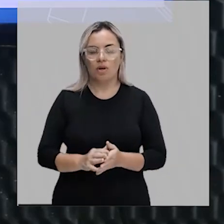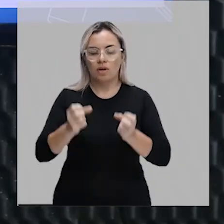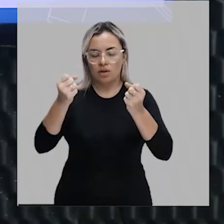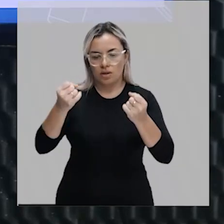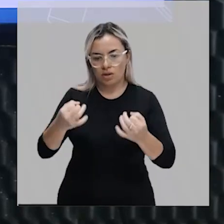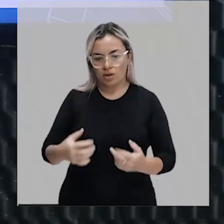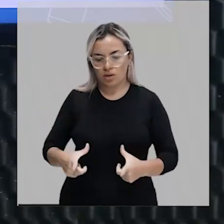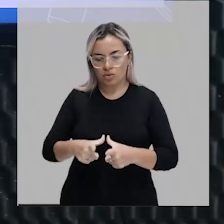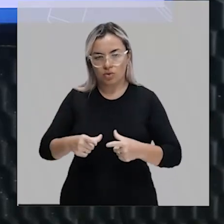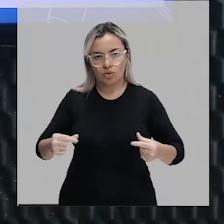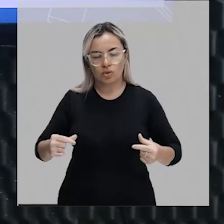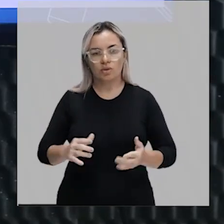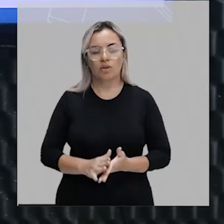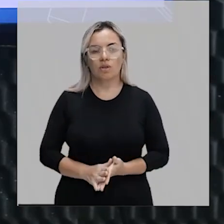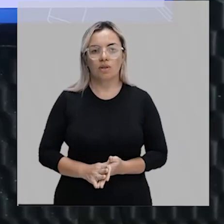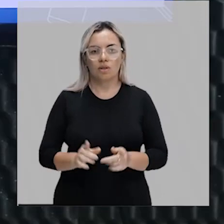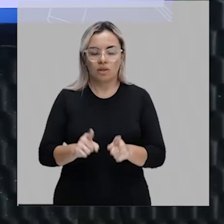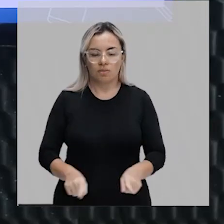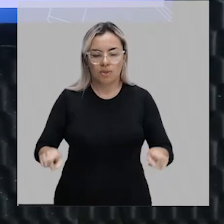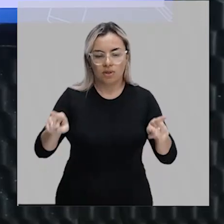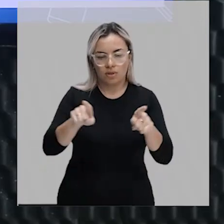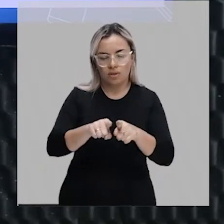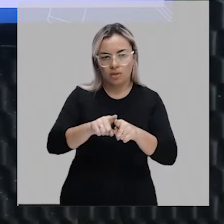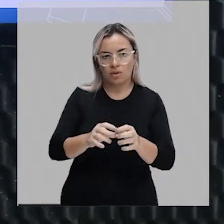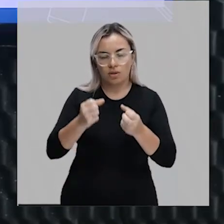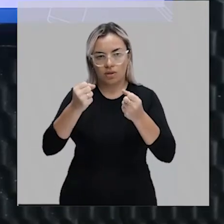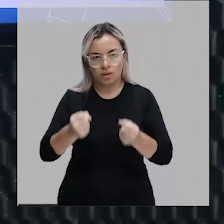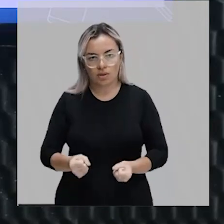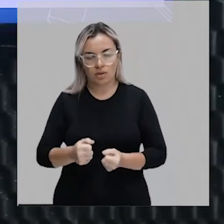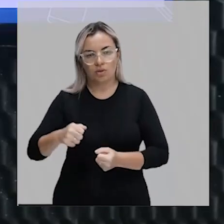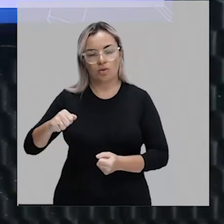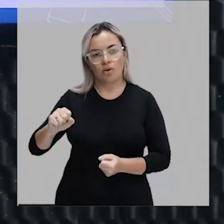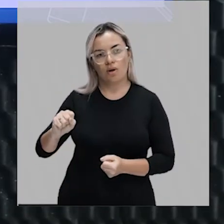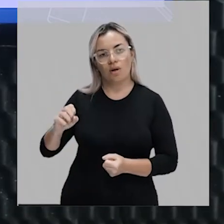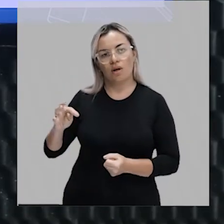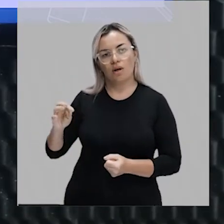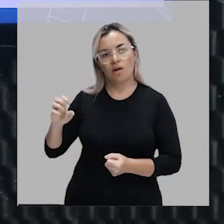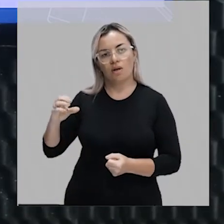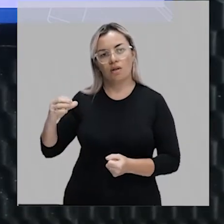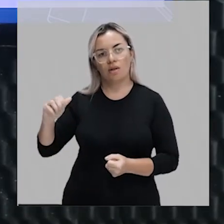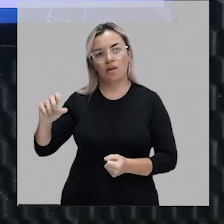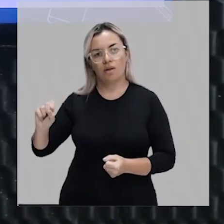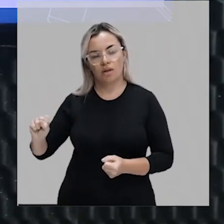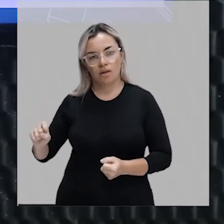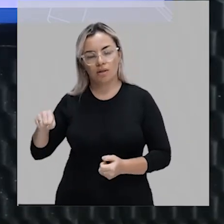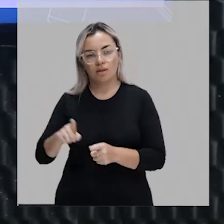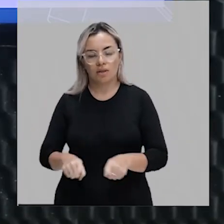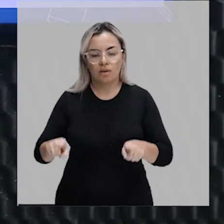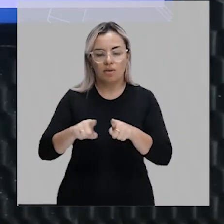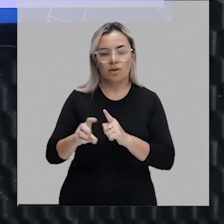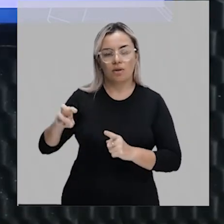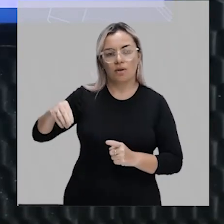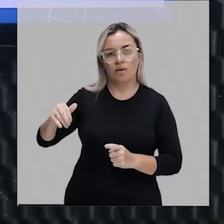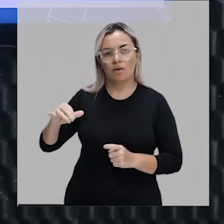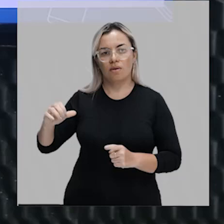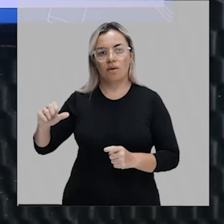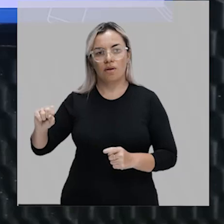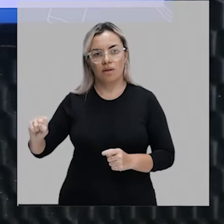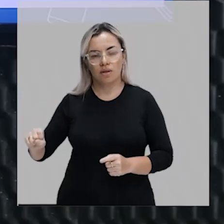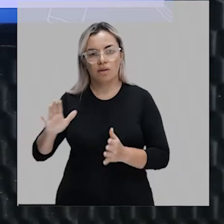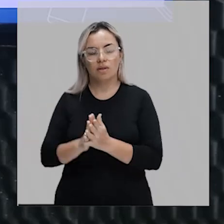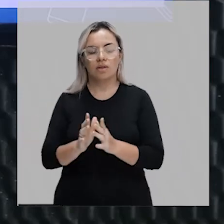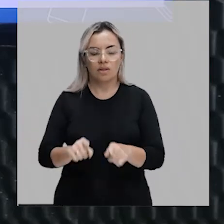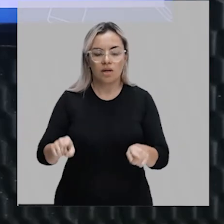Japão, poderíamos falar dos astecas, dos maias, dos